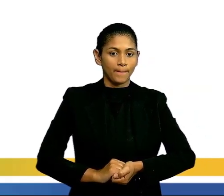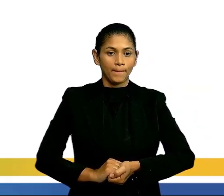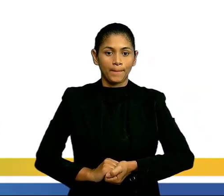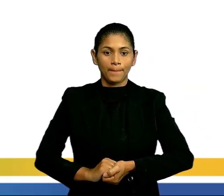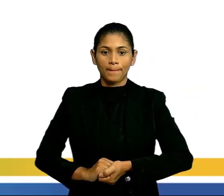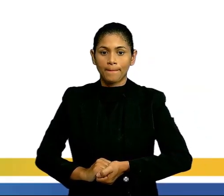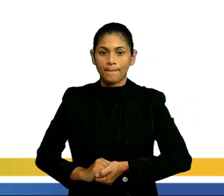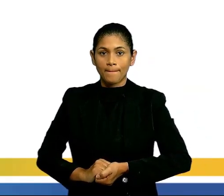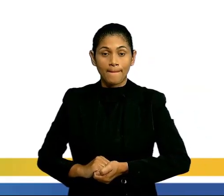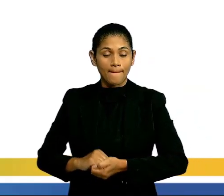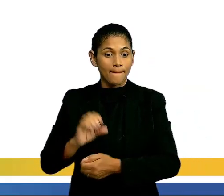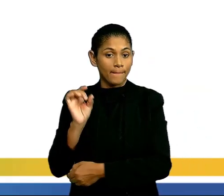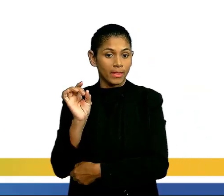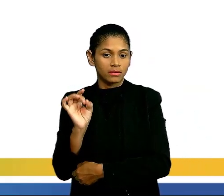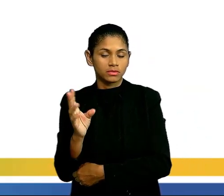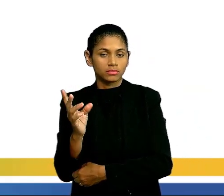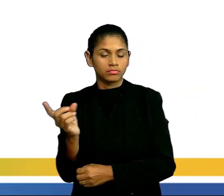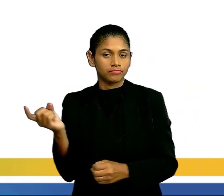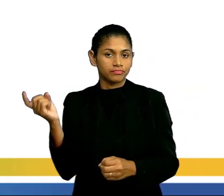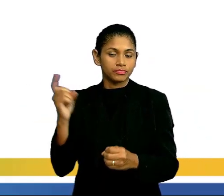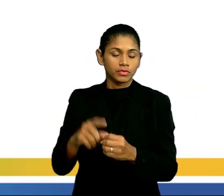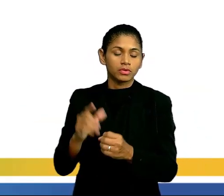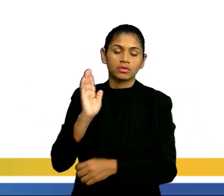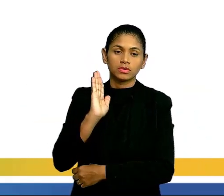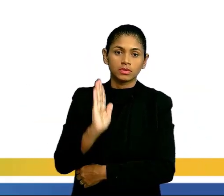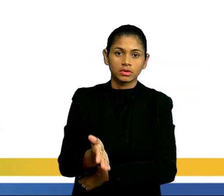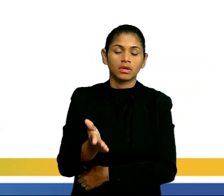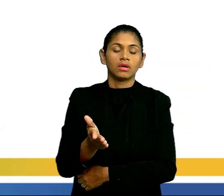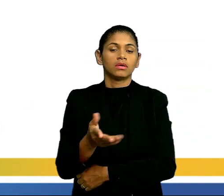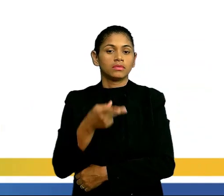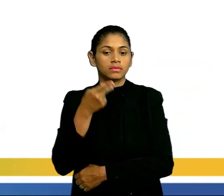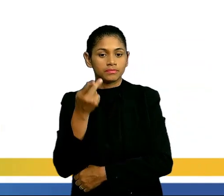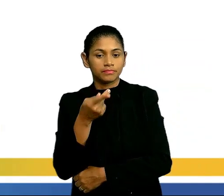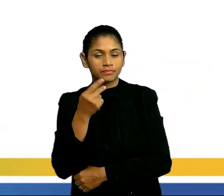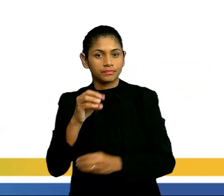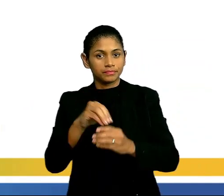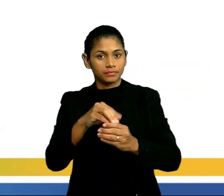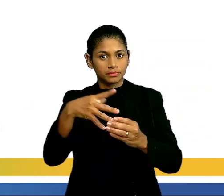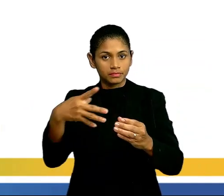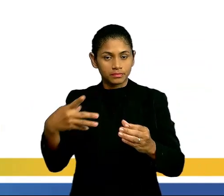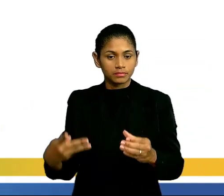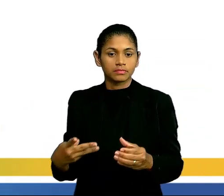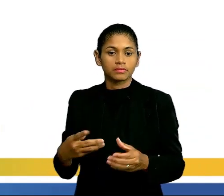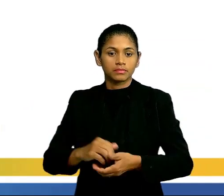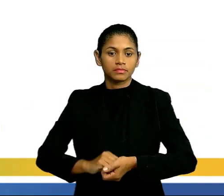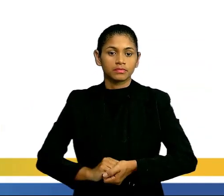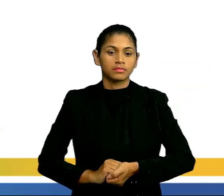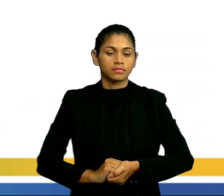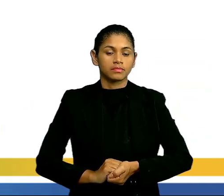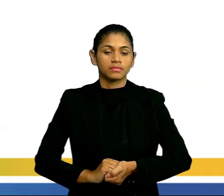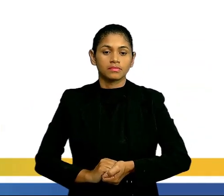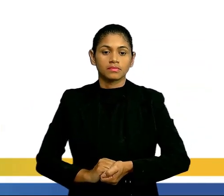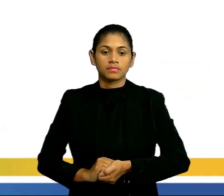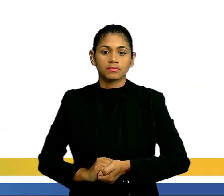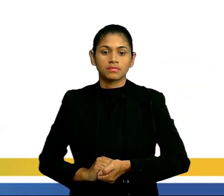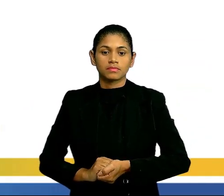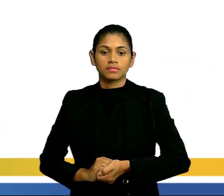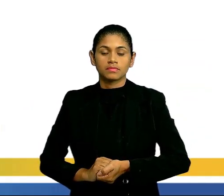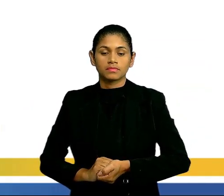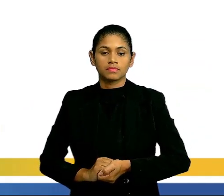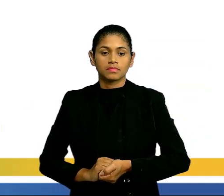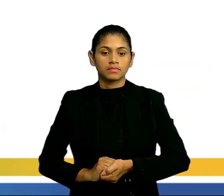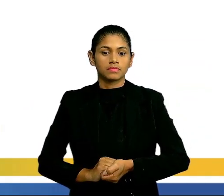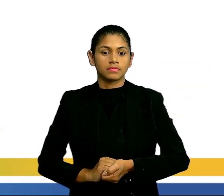Aí é só reenfatizando aí o que eu já falava sobre a característica, esse rompimento com o romantismo e com o ufanismo,